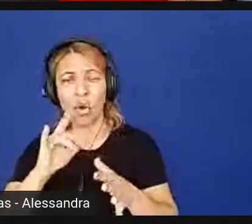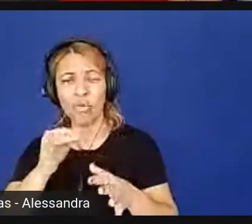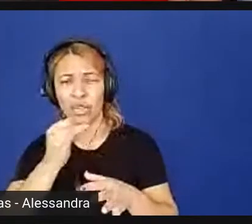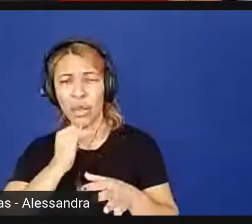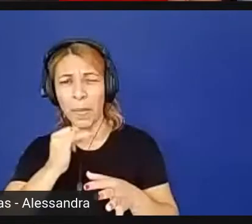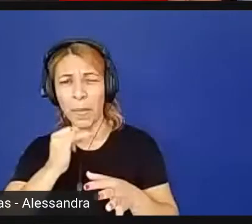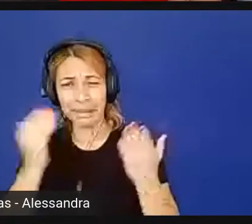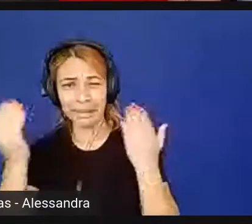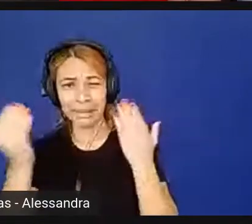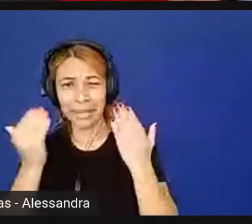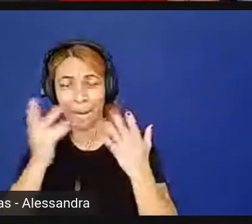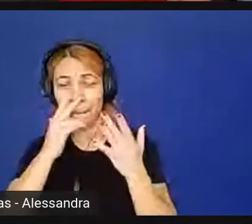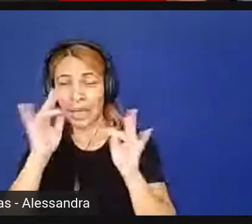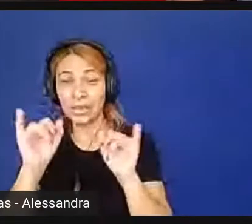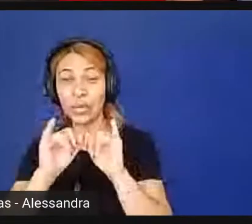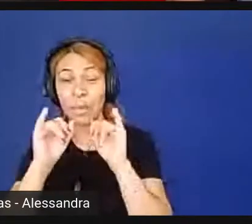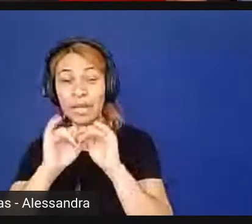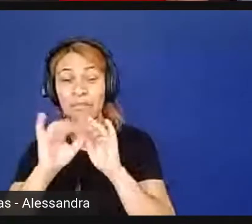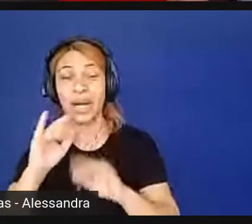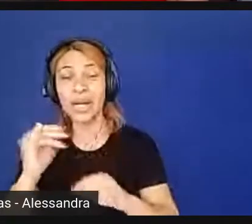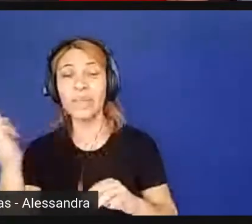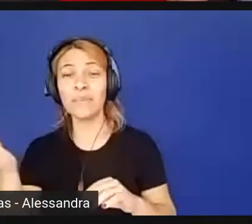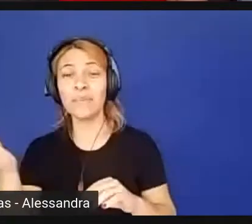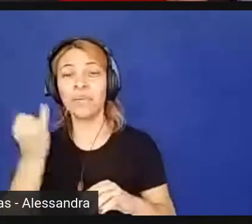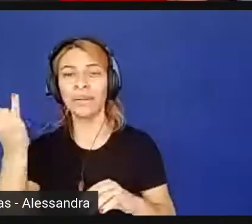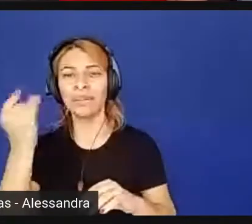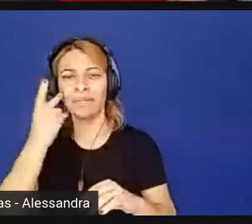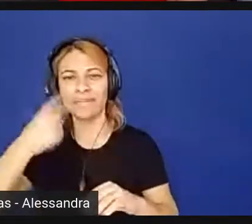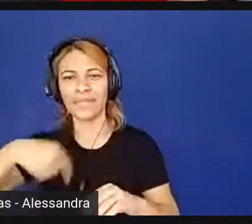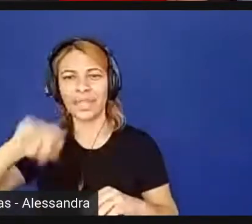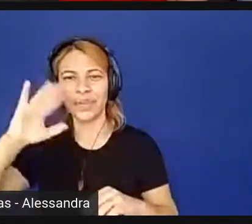para que a gente entenda mais ou menos o que é o compliance.